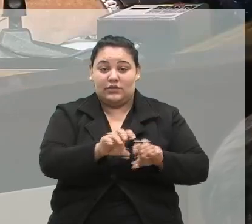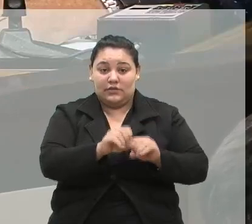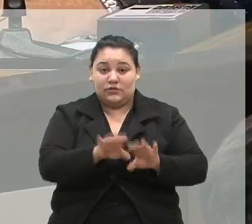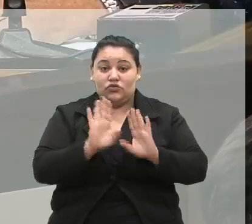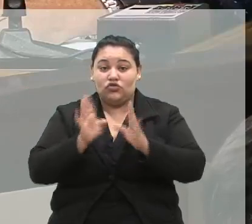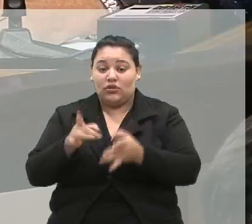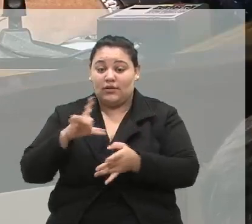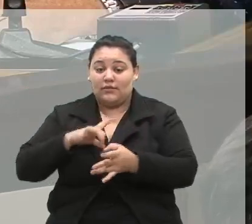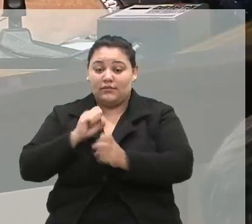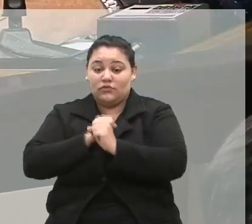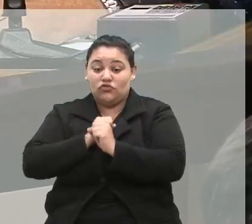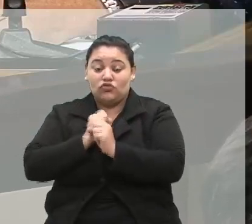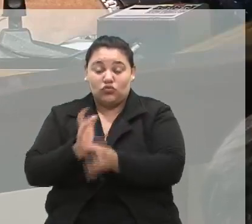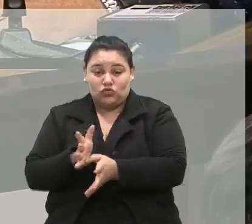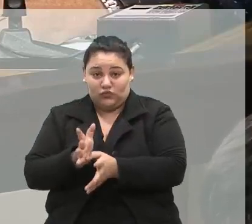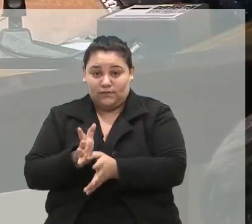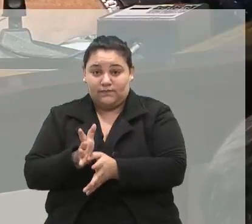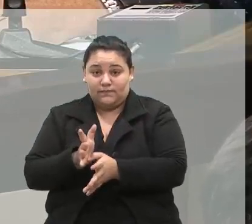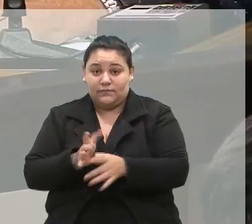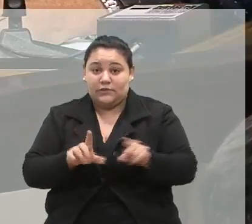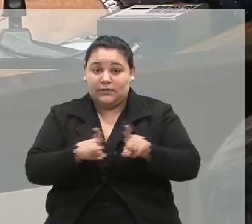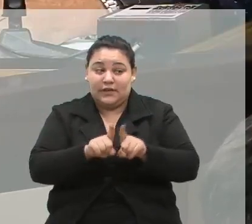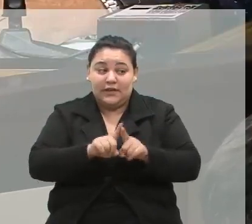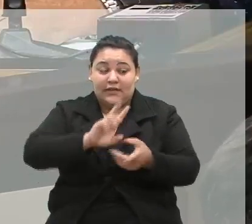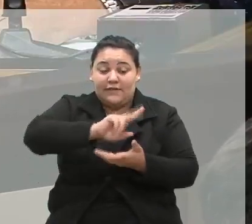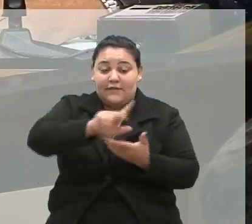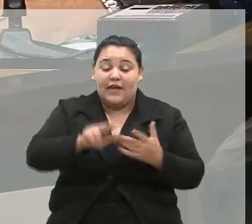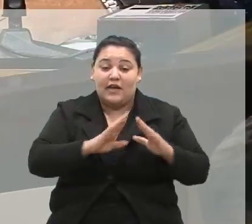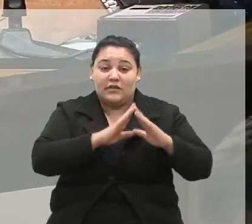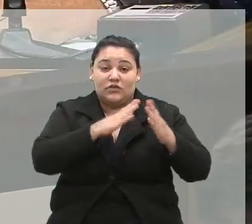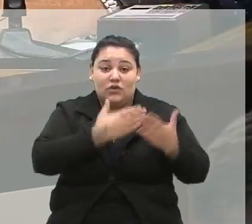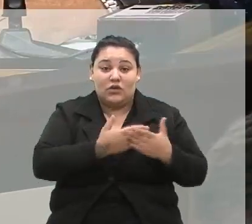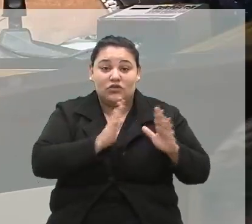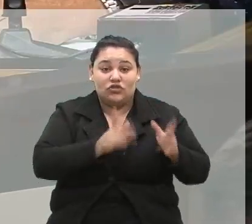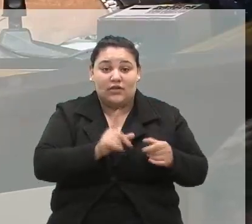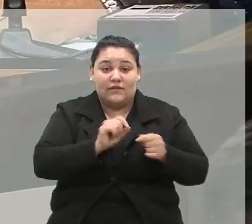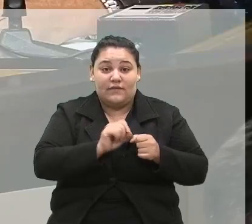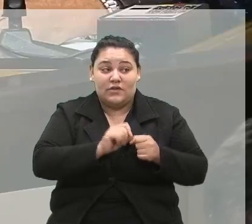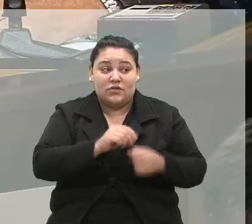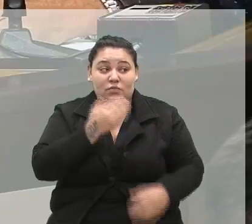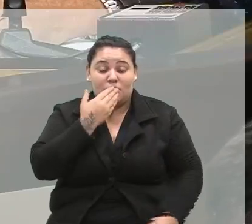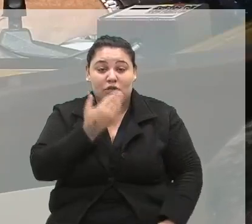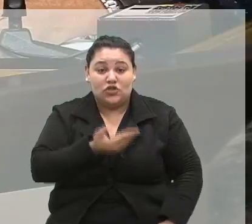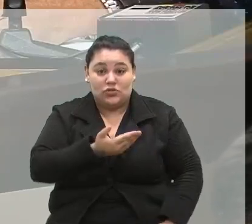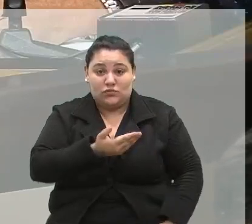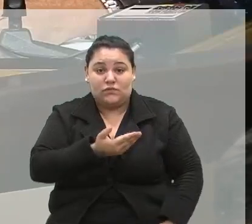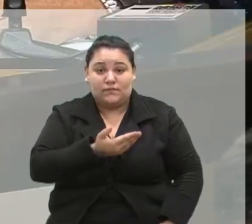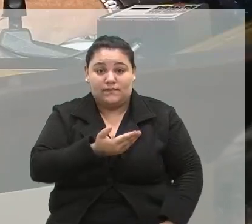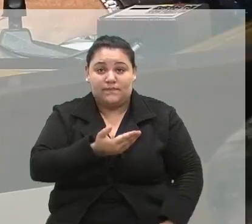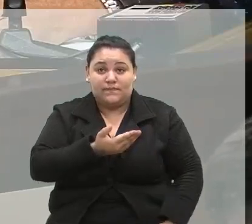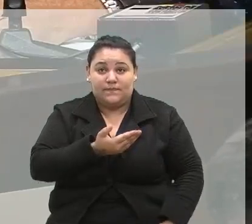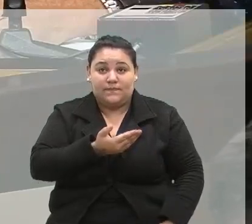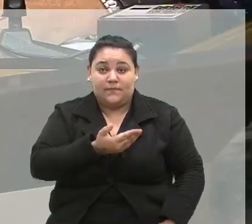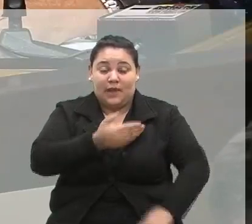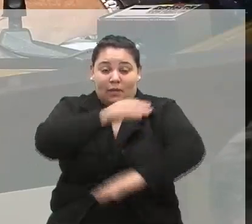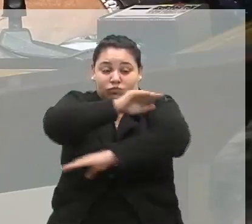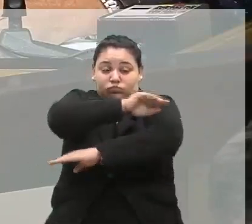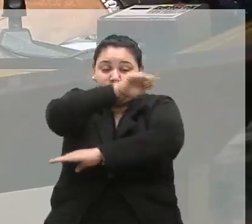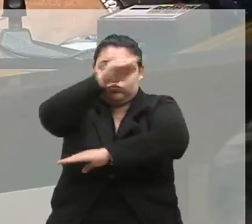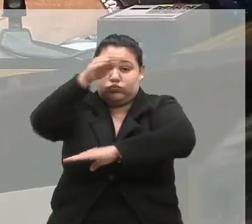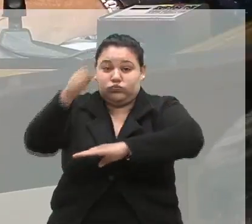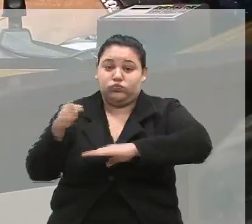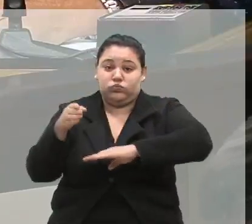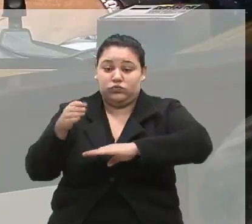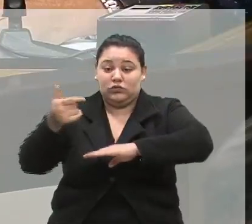devidas providências e diversas escolas já fez o pedido desta cobertura para ser implementado em